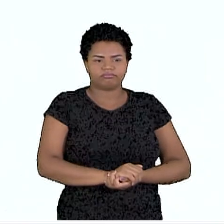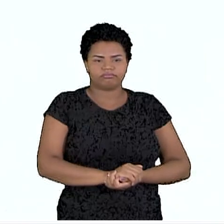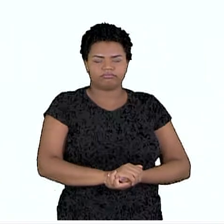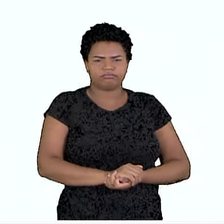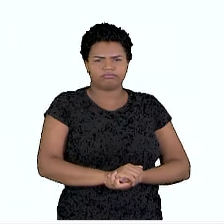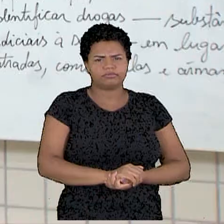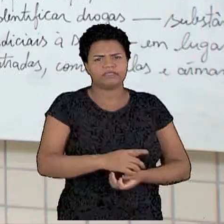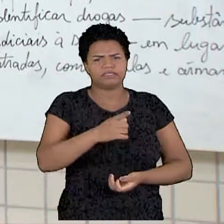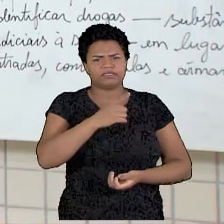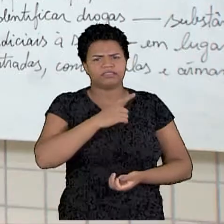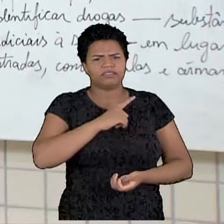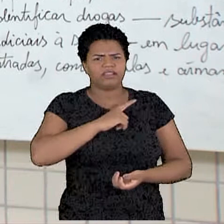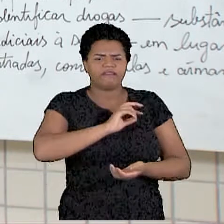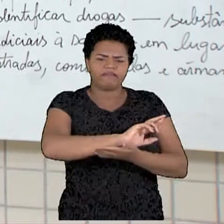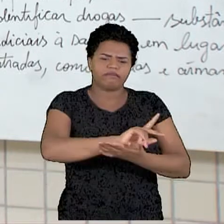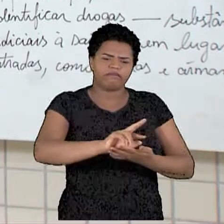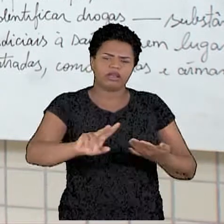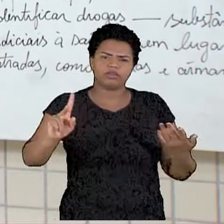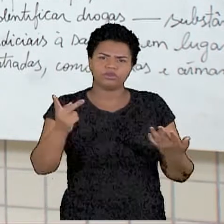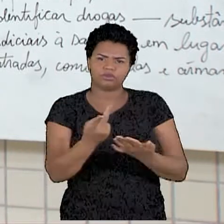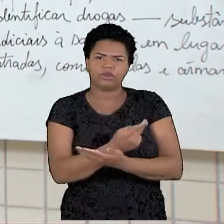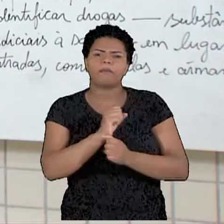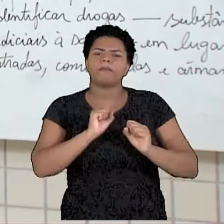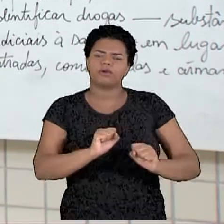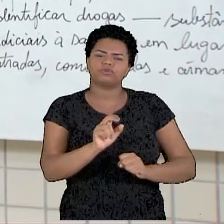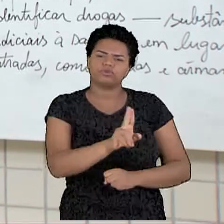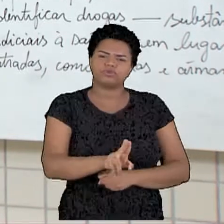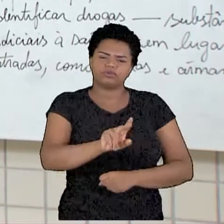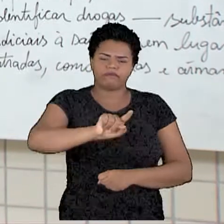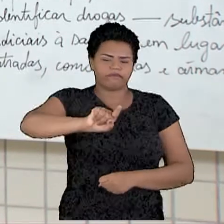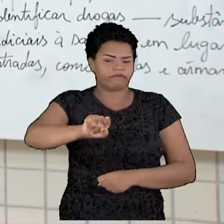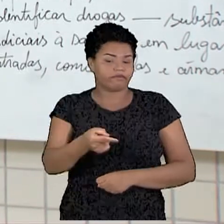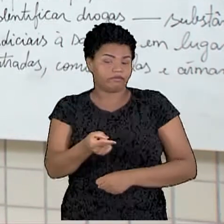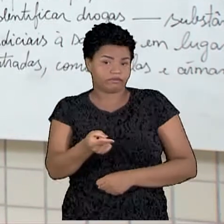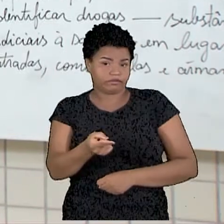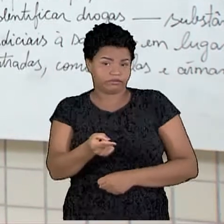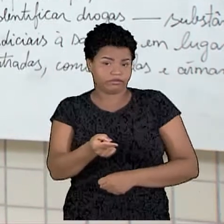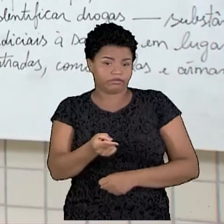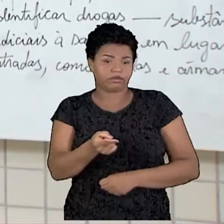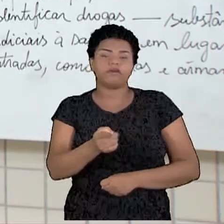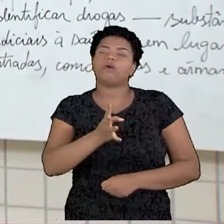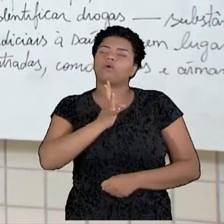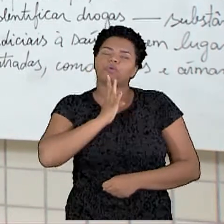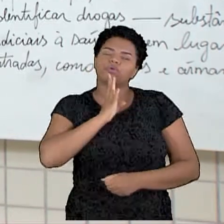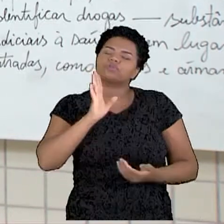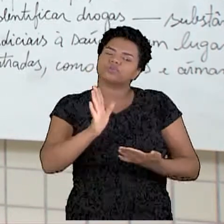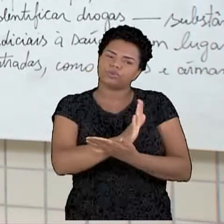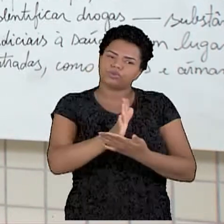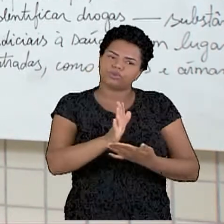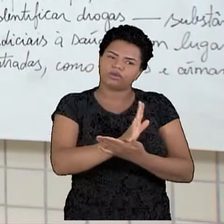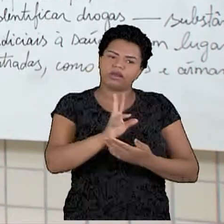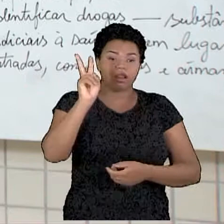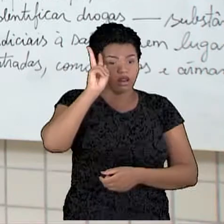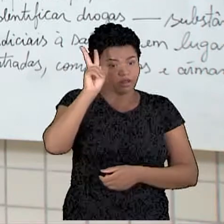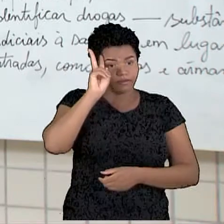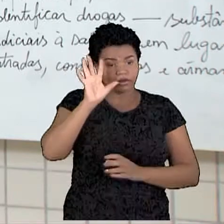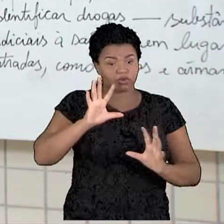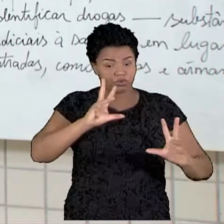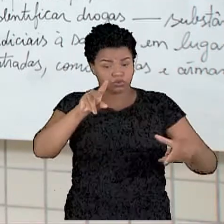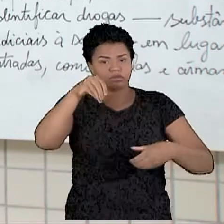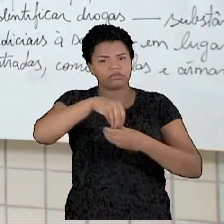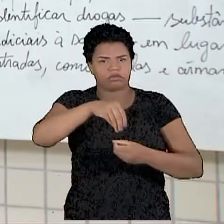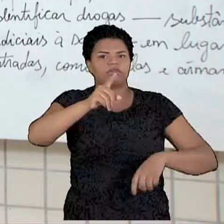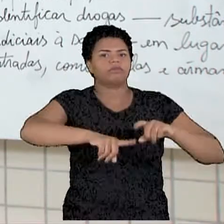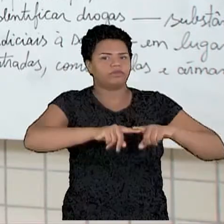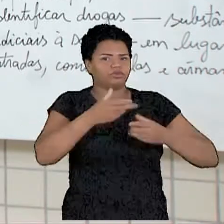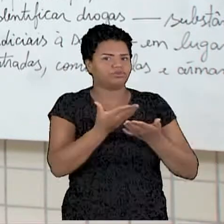Existem inúmeros casos que eu posso usar a vírgula, nós vamos conhecer alguns. Lembrando que tudo isso está no seu